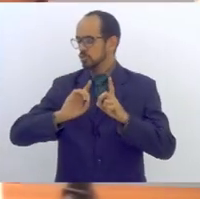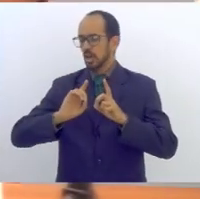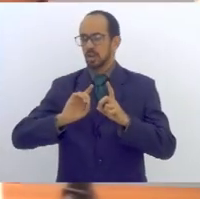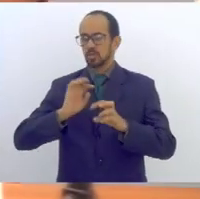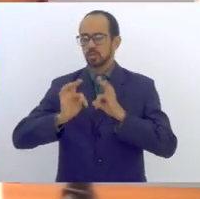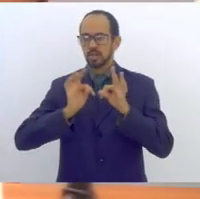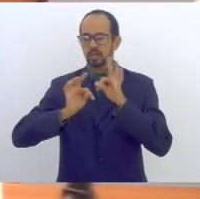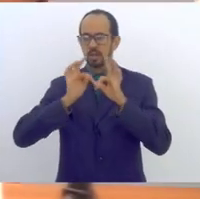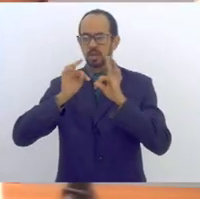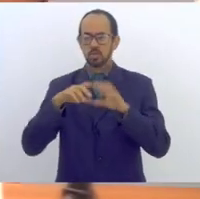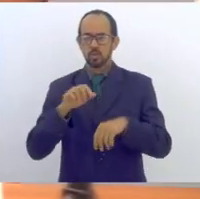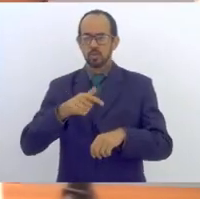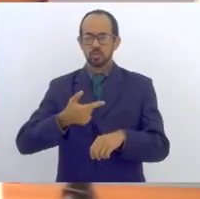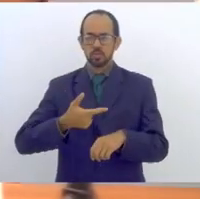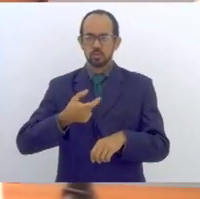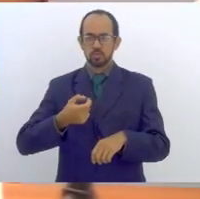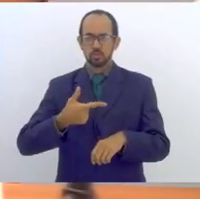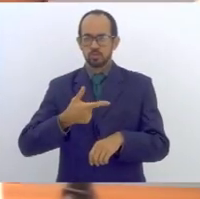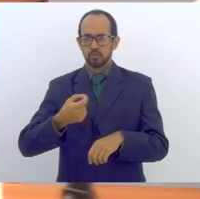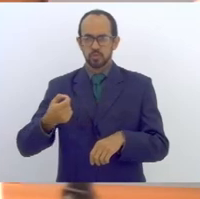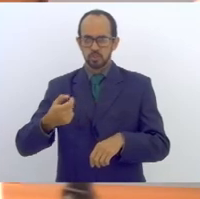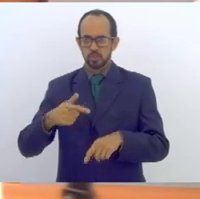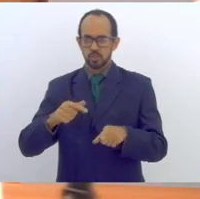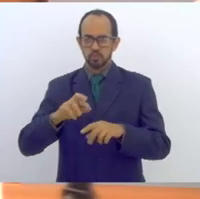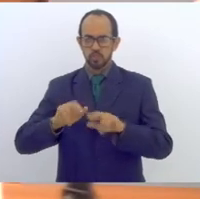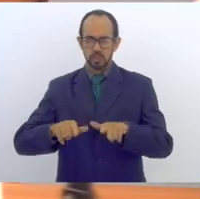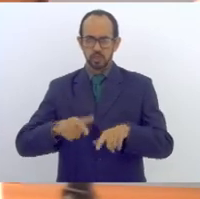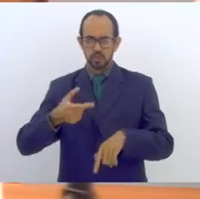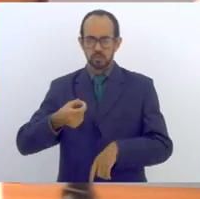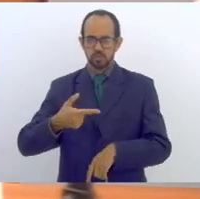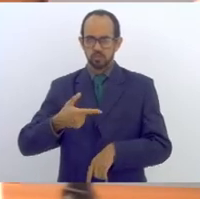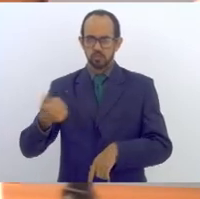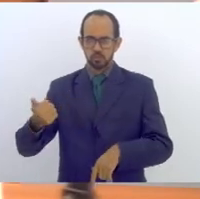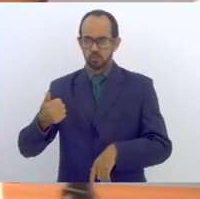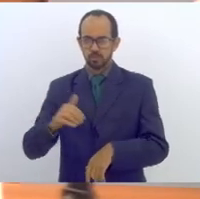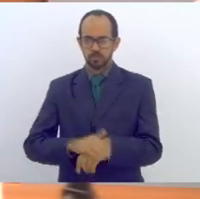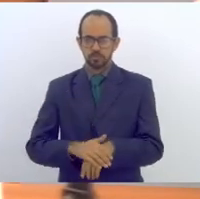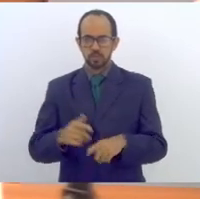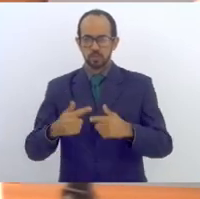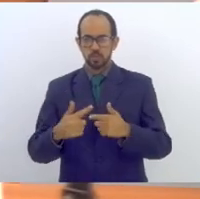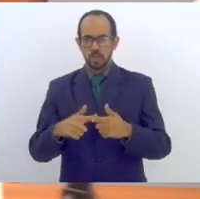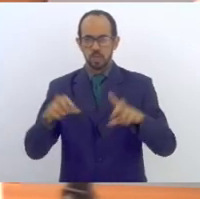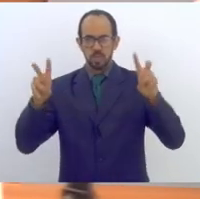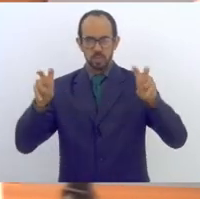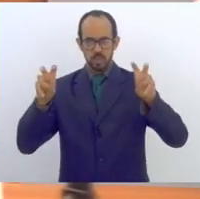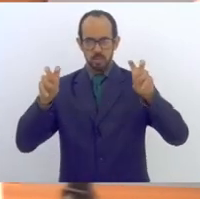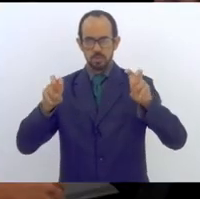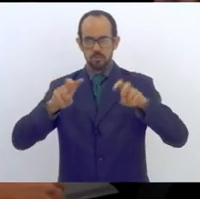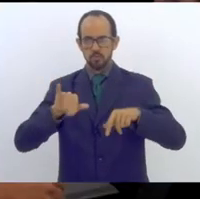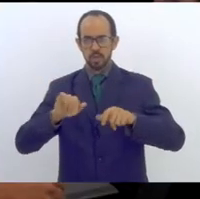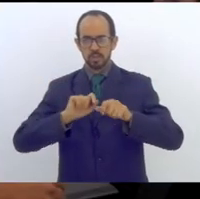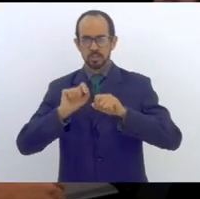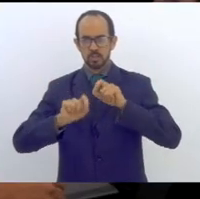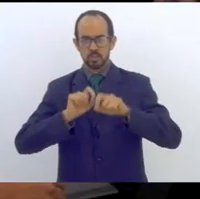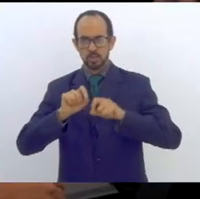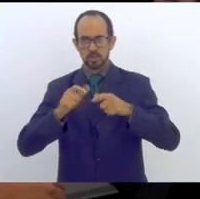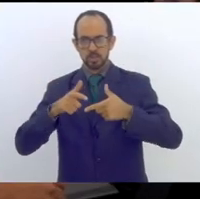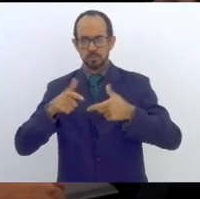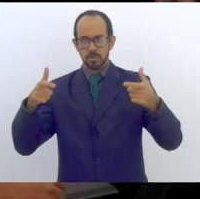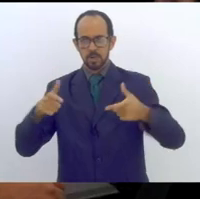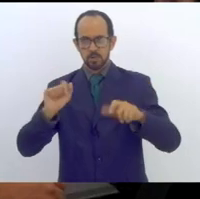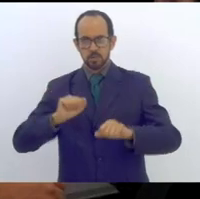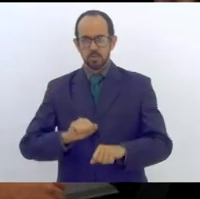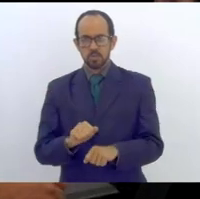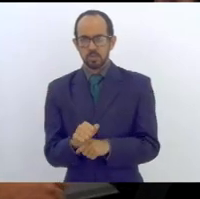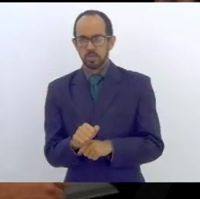como concurso 2021 independente das diferentes carreiras até porque o tema é é vai ser em sua maioria questão